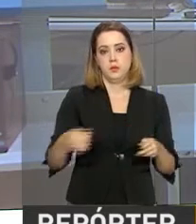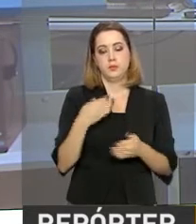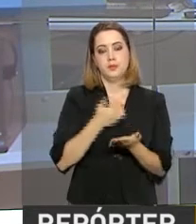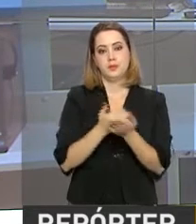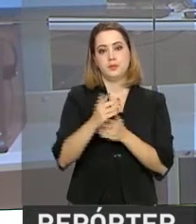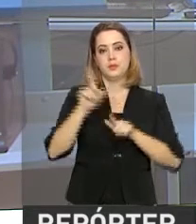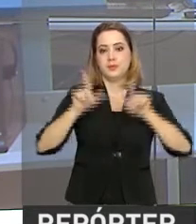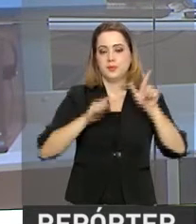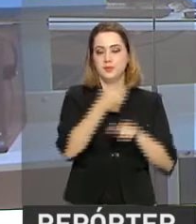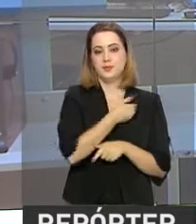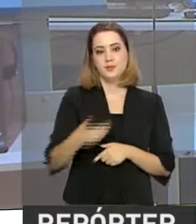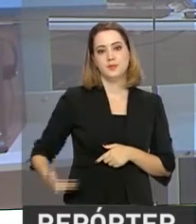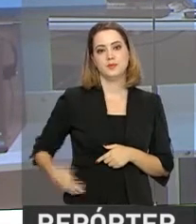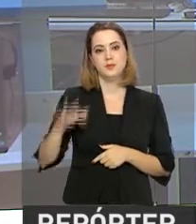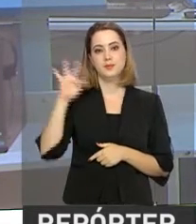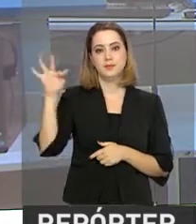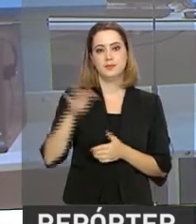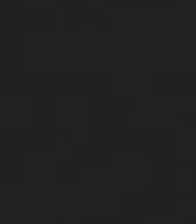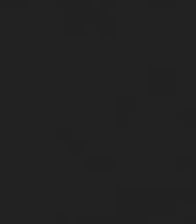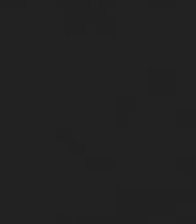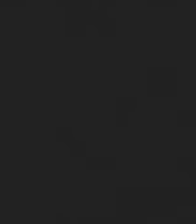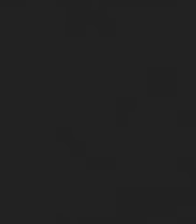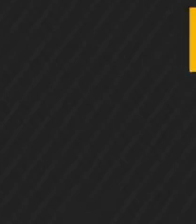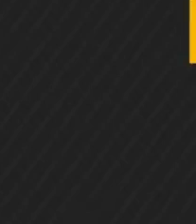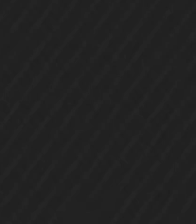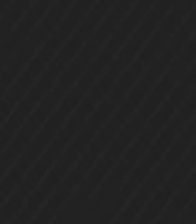a gente e nbr a tv do governo federal